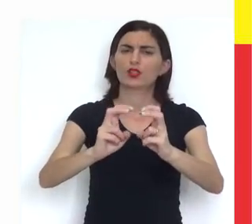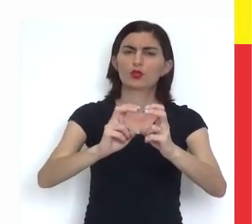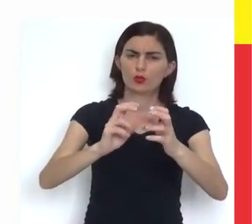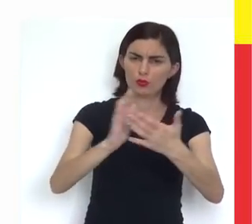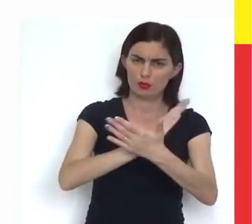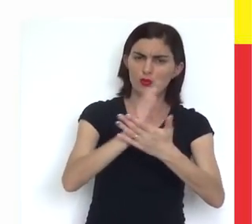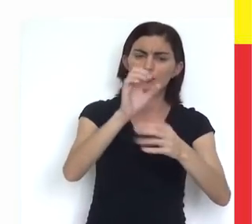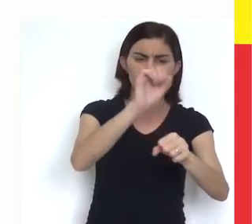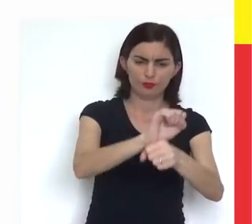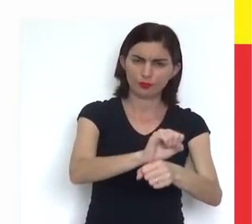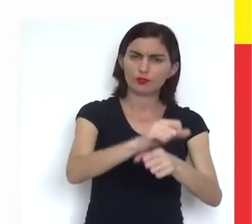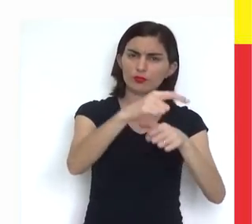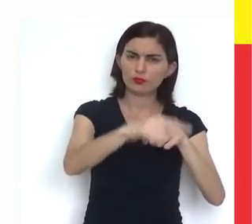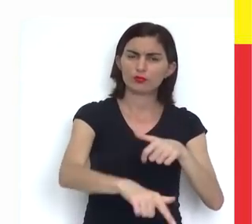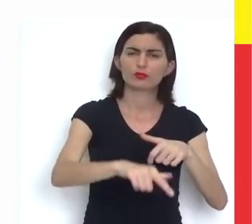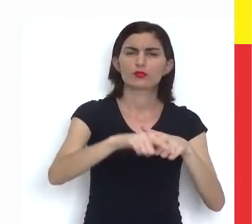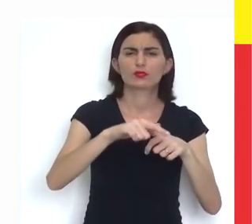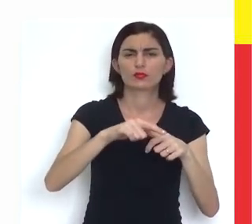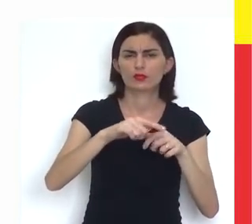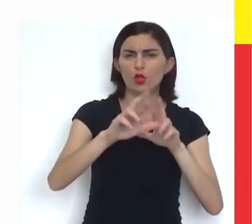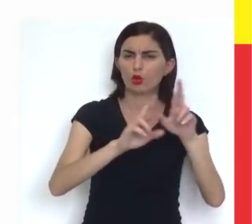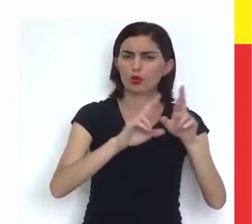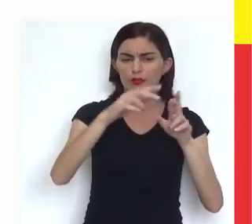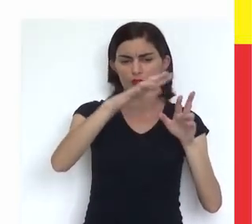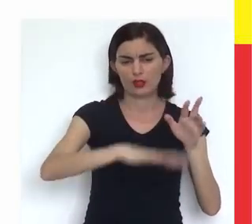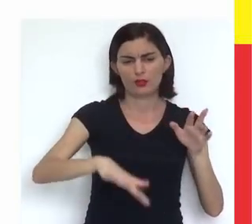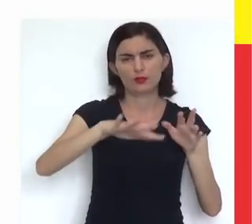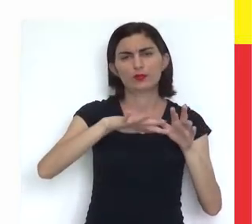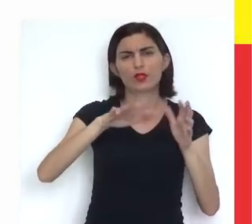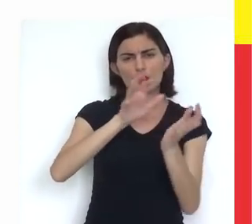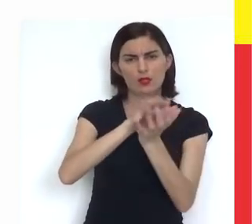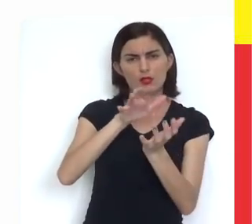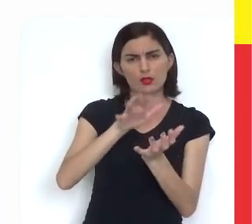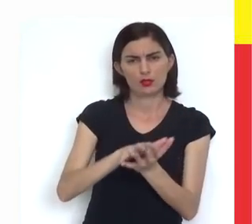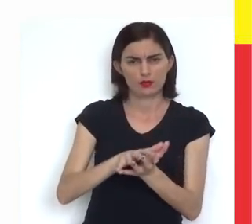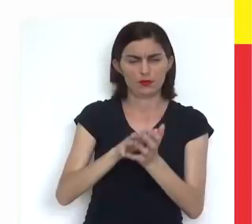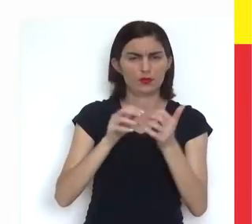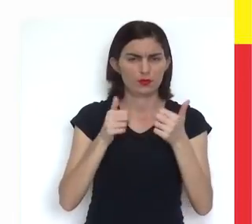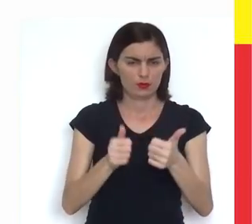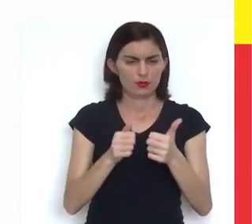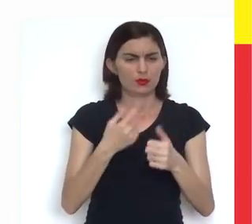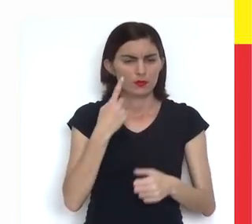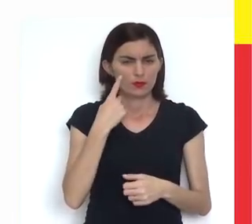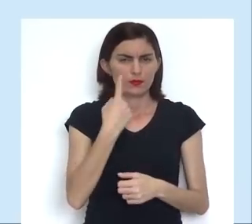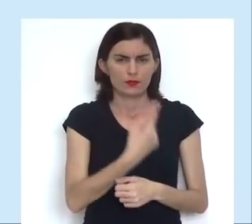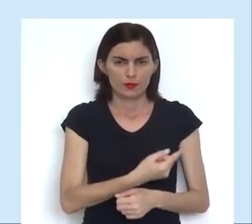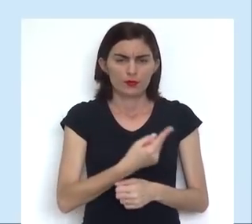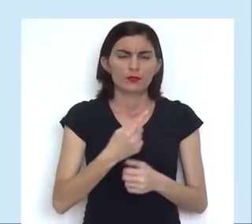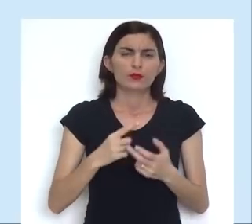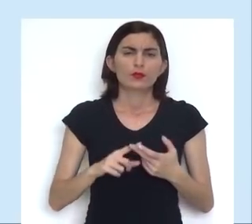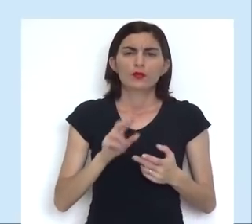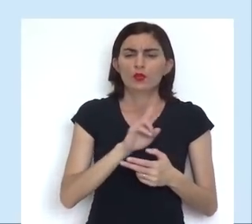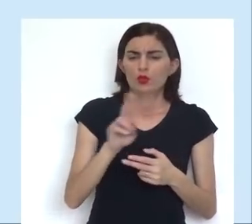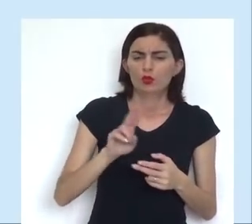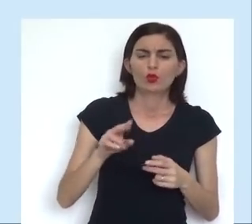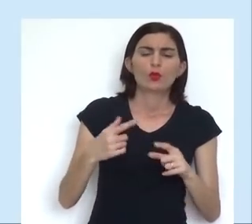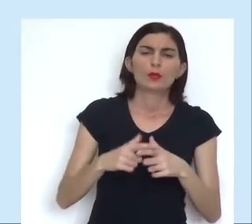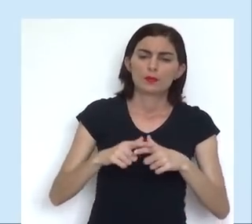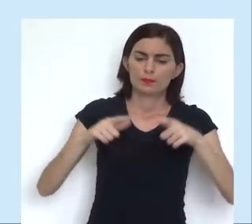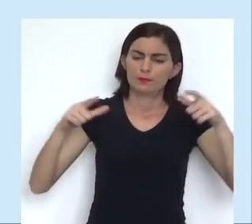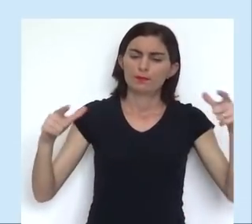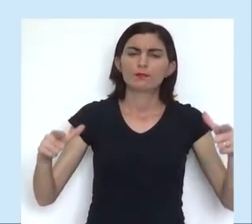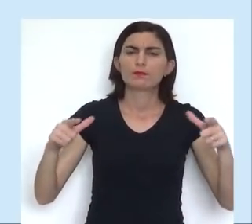grandes linhas, para grandes deslocamentos aqui na região do Recife, na região metropolitana, tá? Essa estação tem esse nome pelo fato